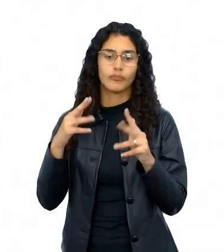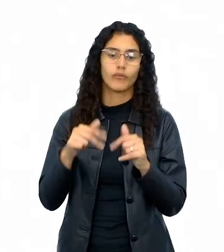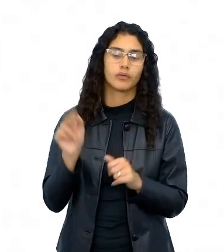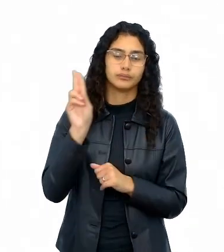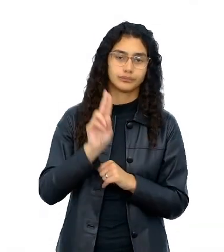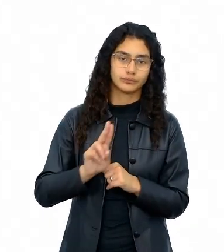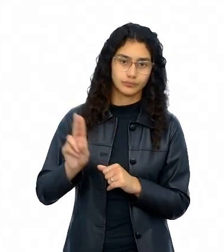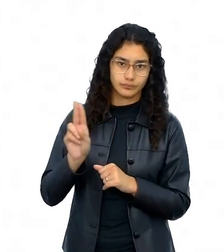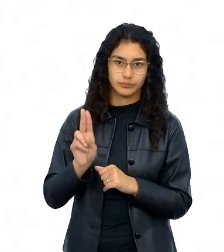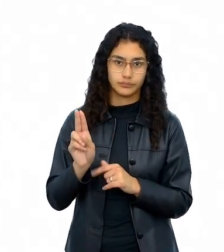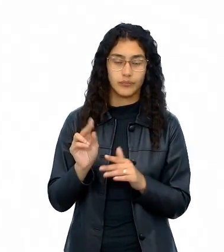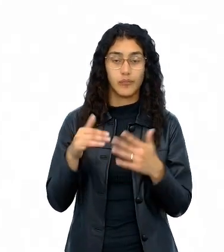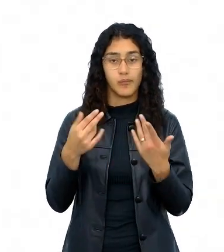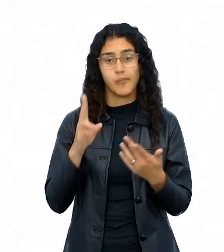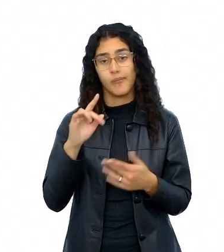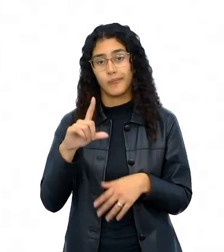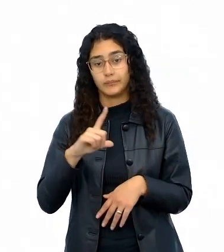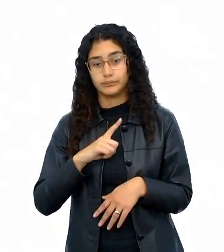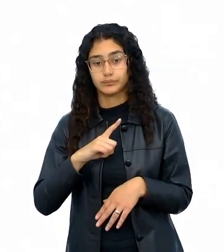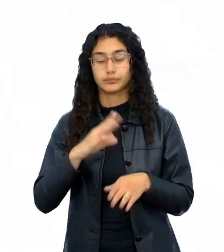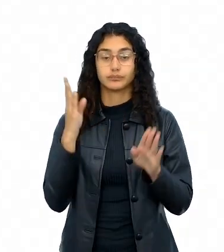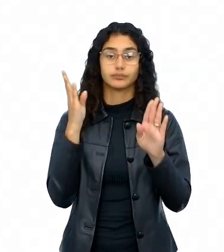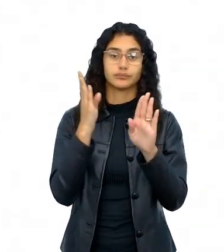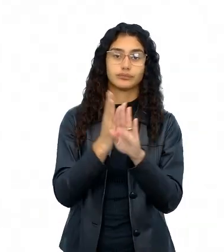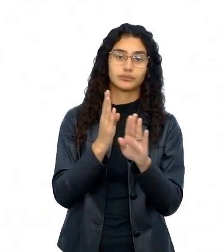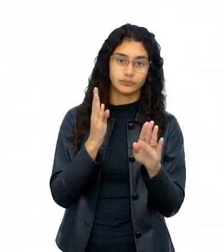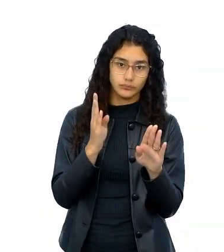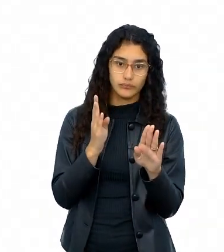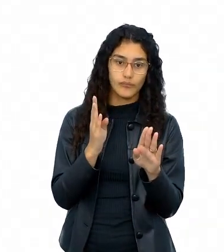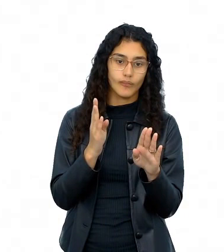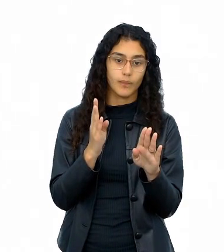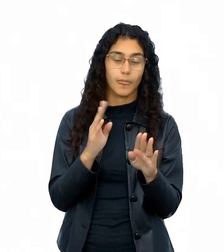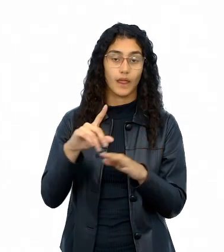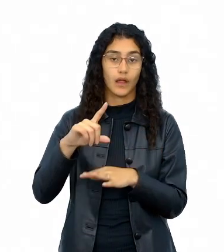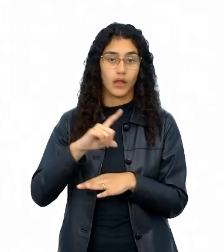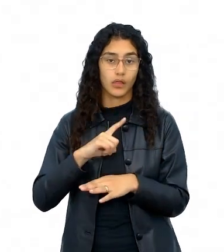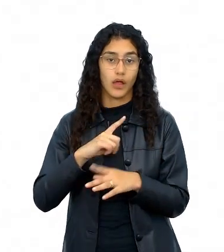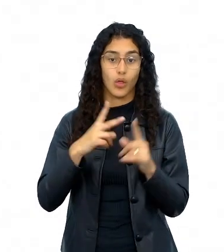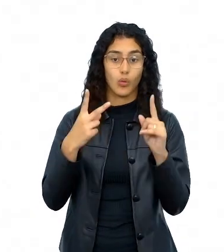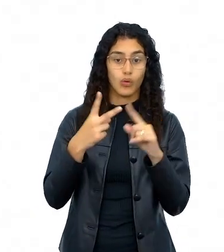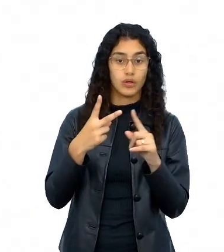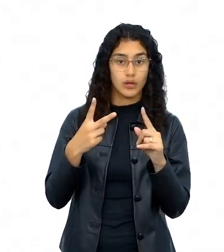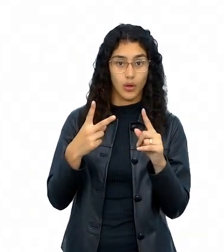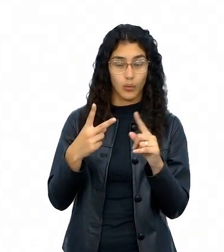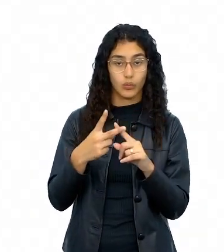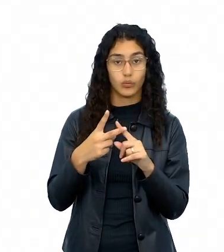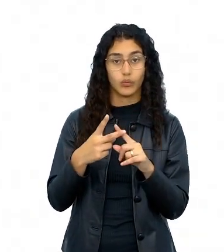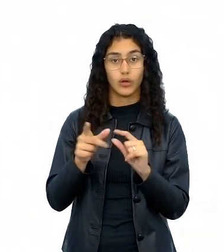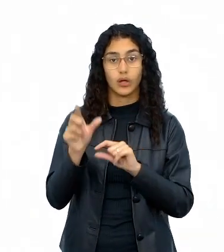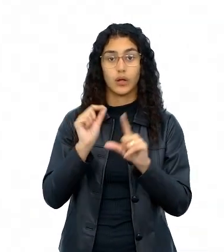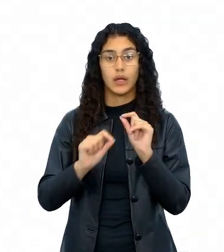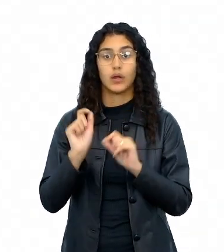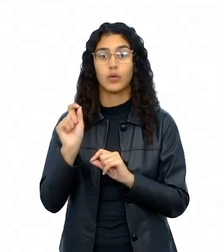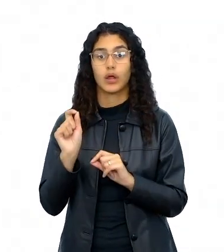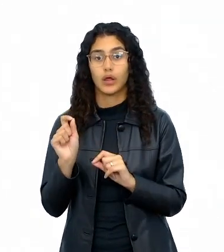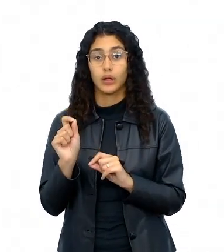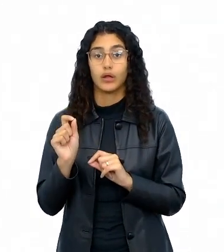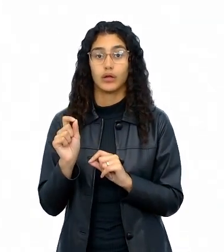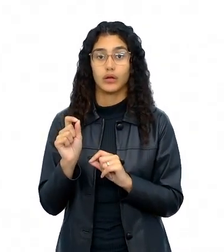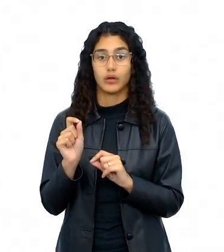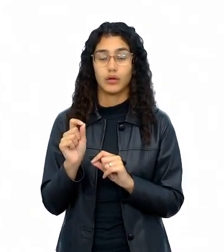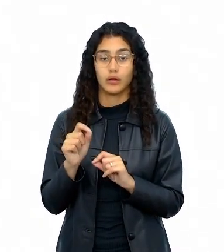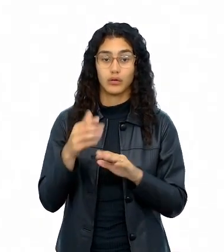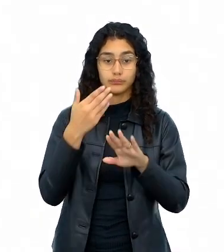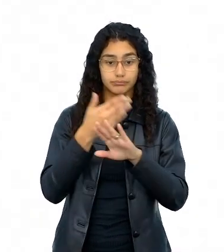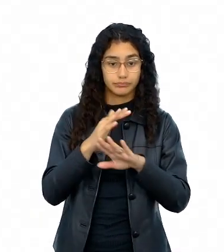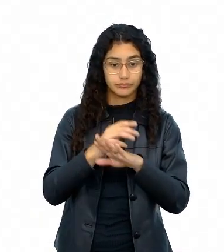função. Aí ele vai dizer, encontre a função do segundo grau S que depende de T.